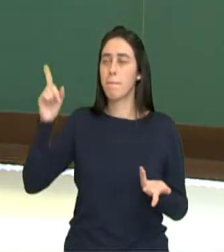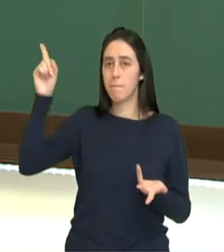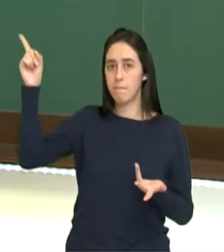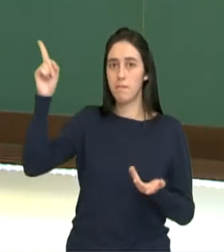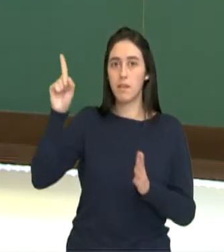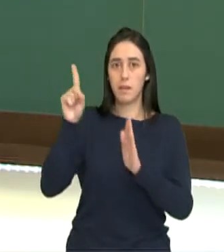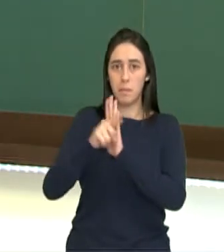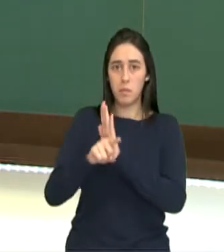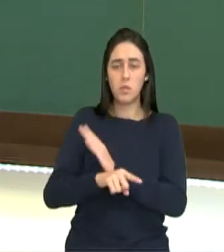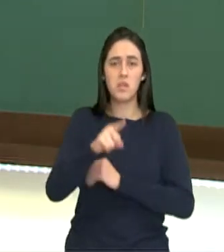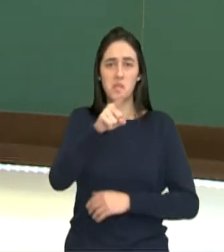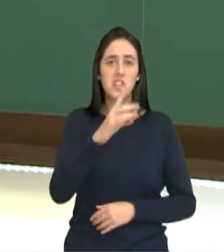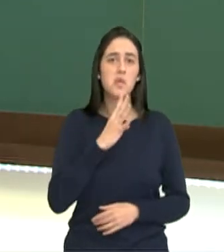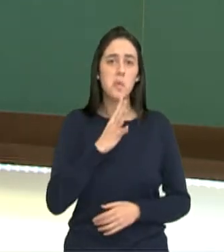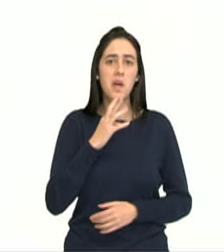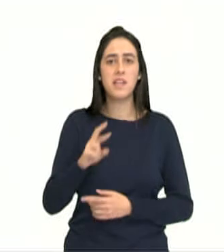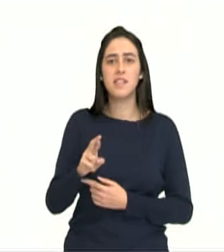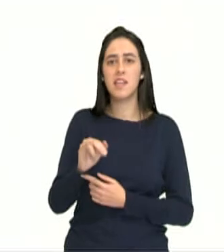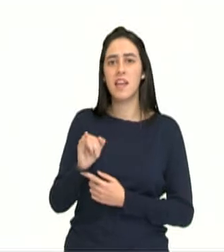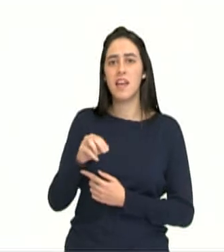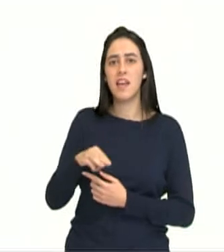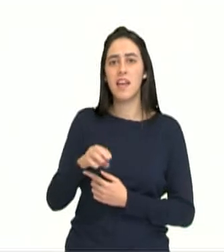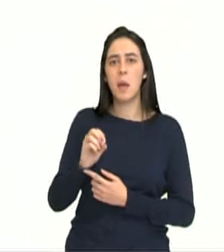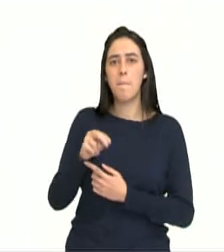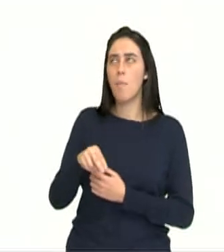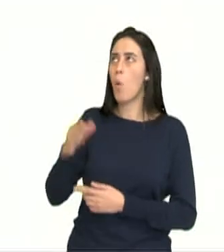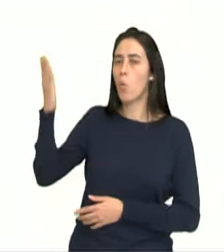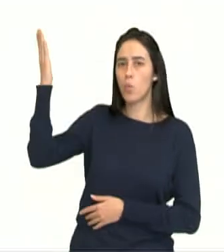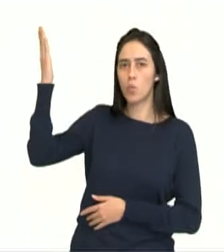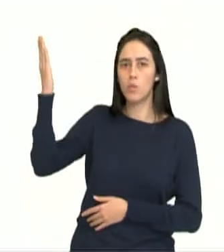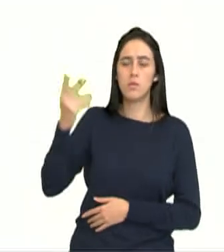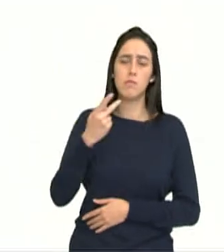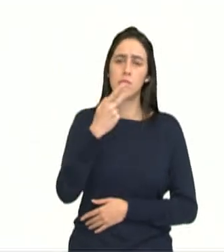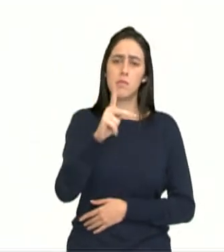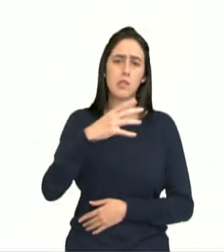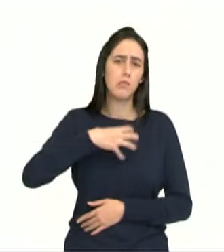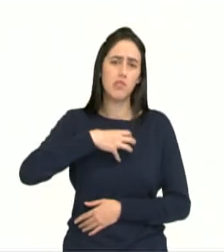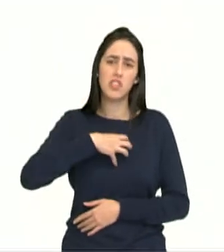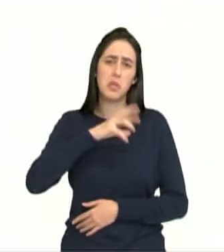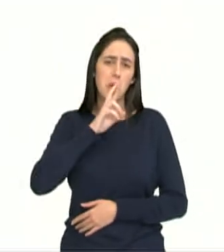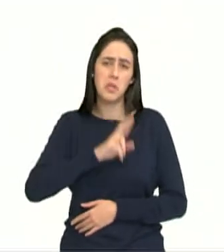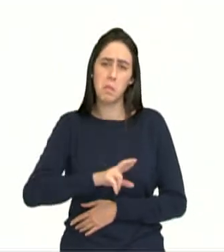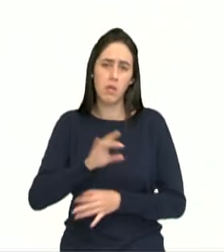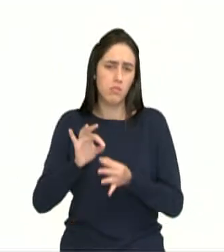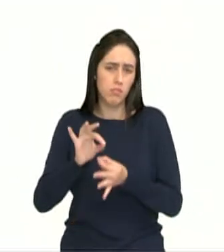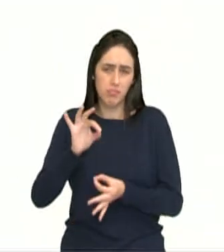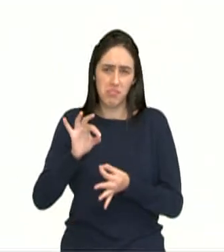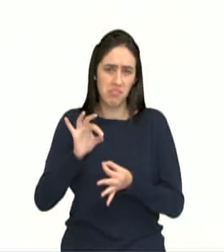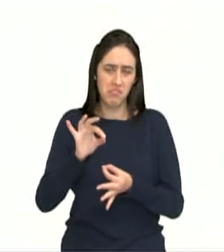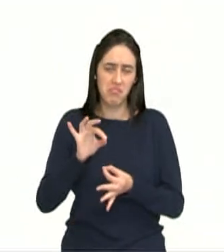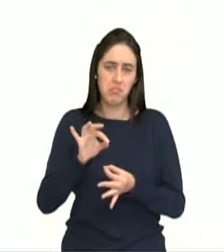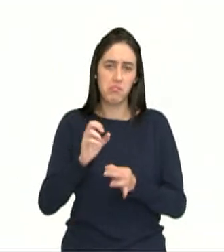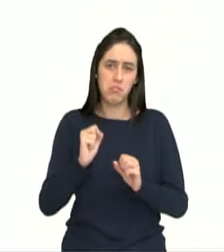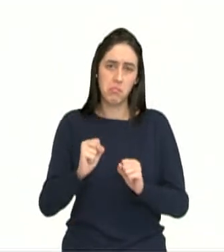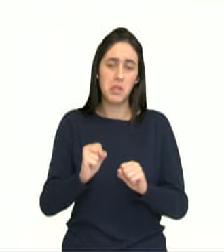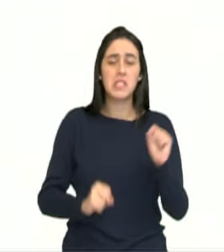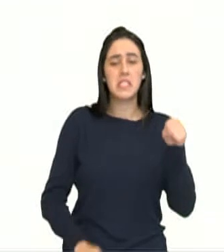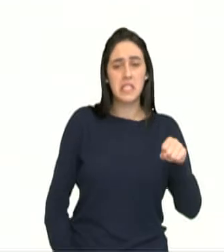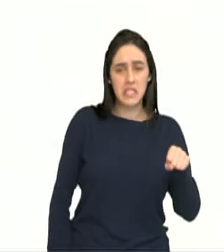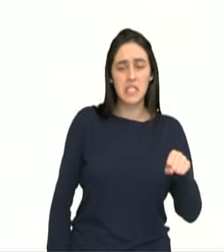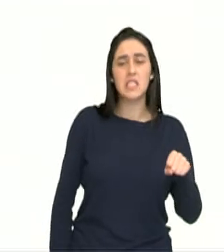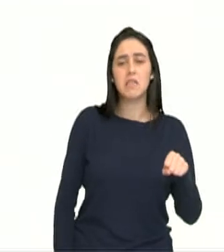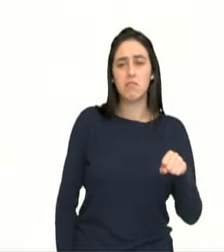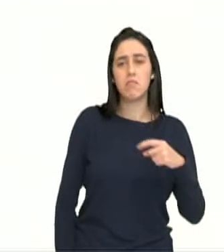você conhece ou não Rimon Guimarães, as respostas também são short answers, né, pessoal? Respostas curtas. Caso positivo, yes, I